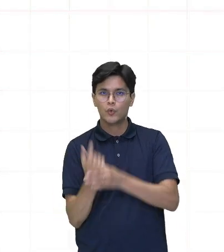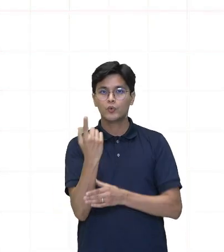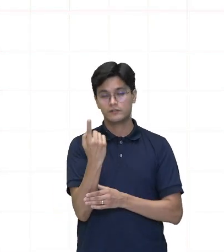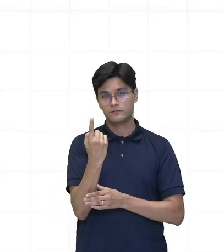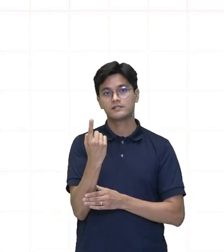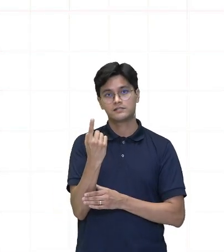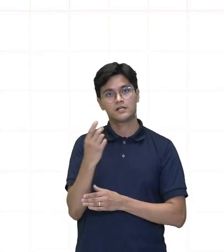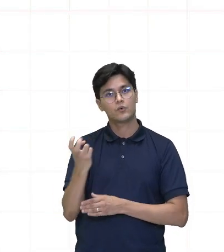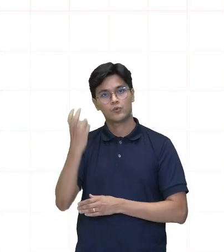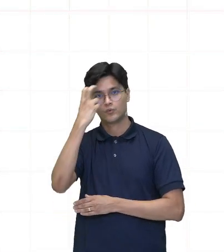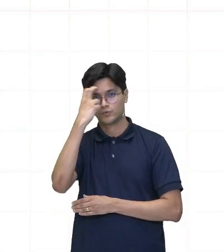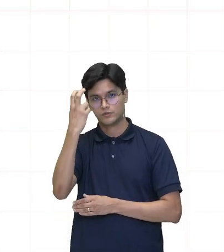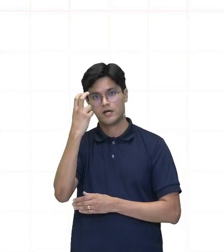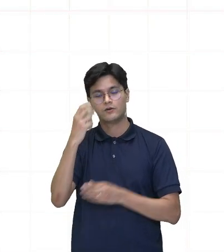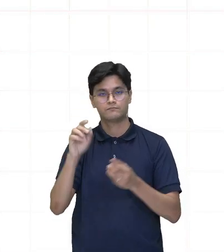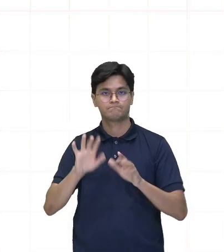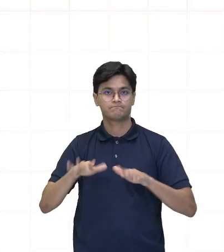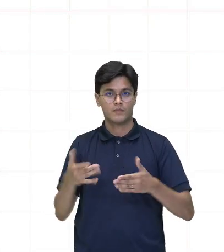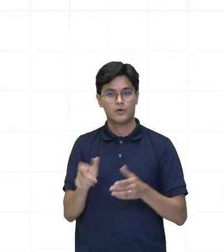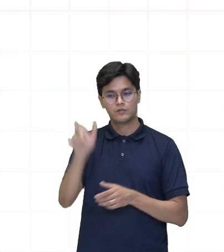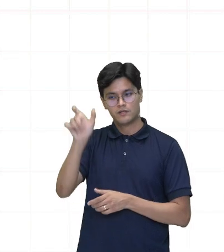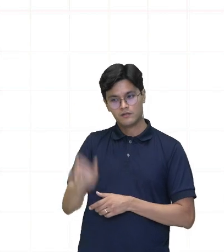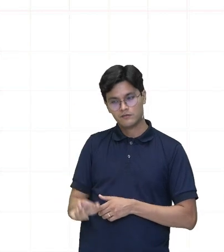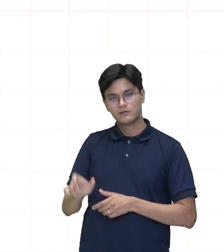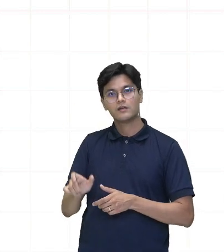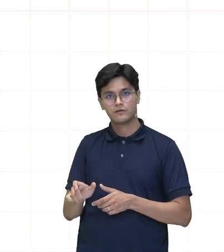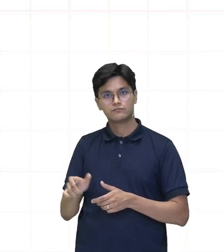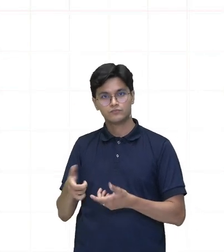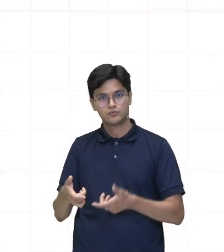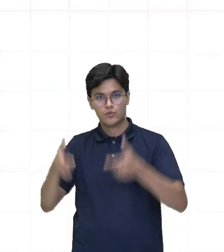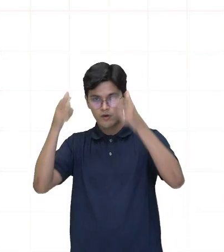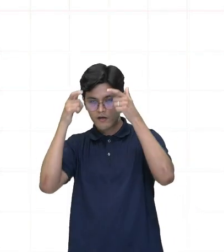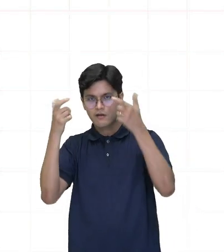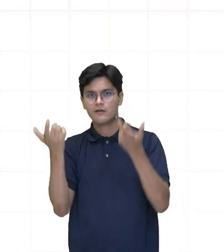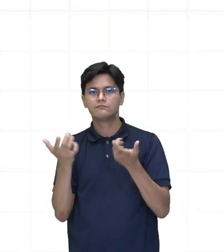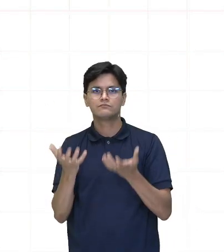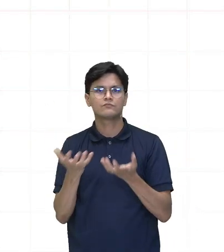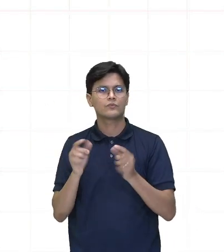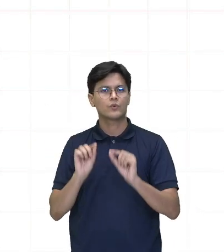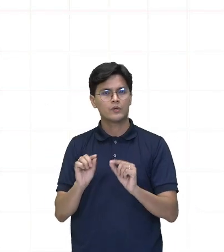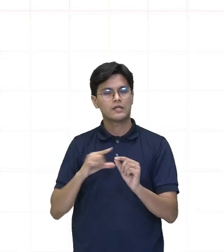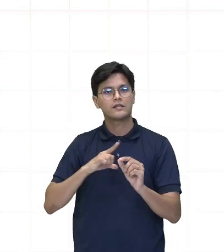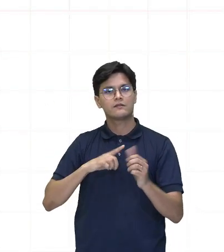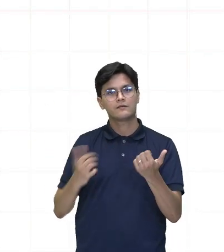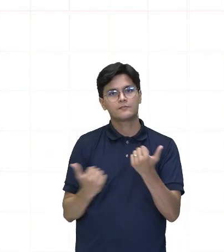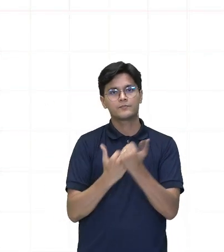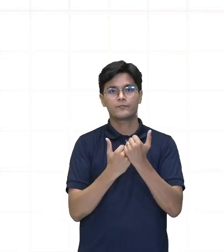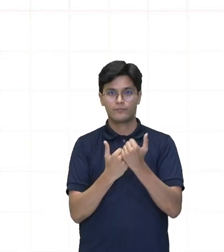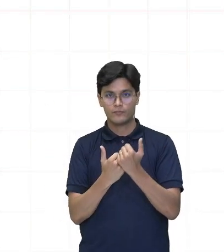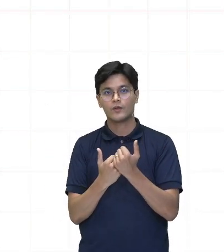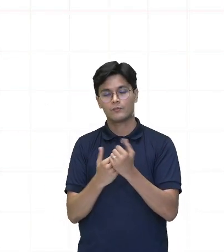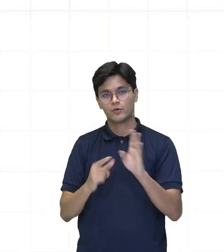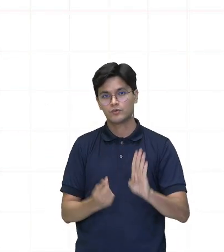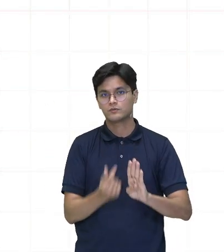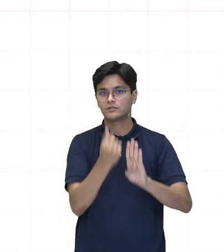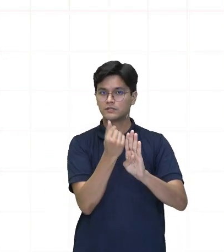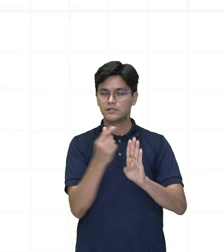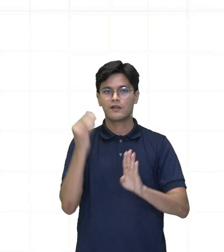reproduzido pela sociedade feudal, precisa-se ter, portanto, uma mudança